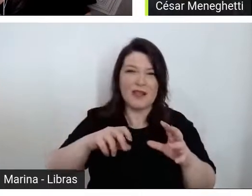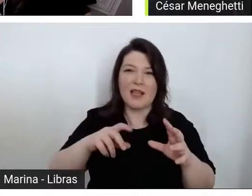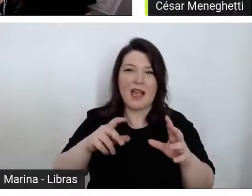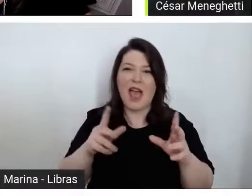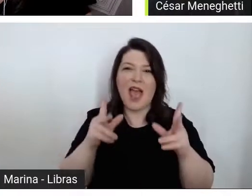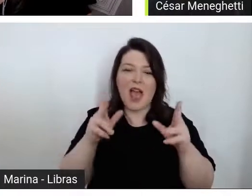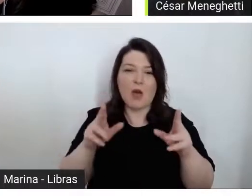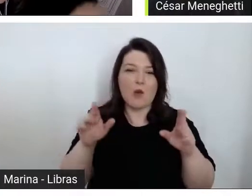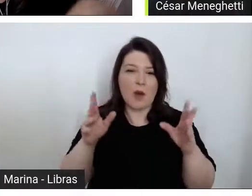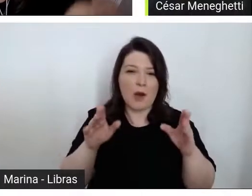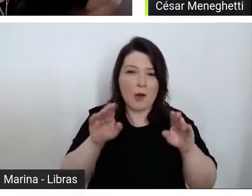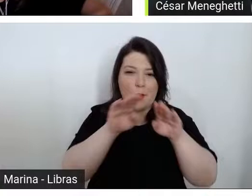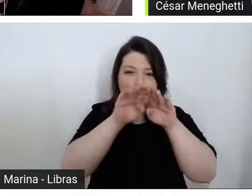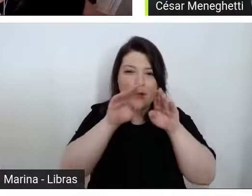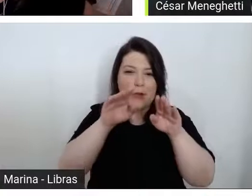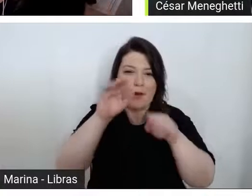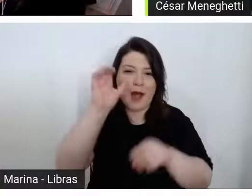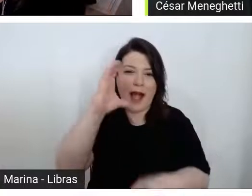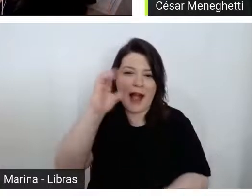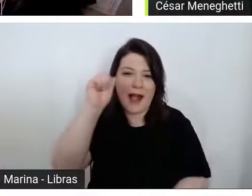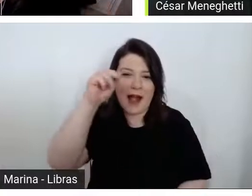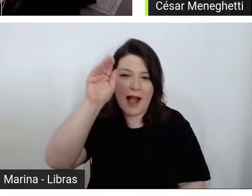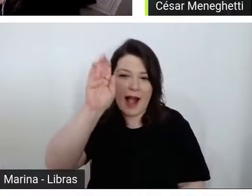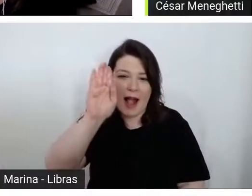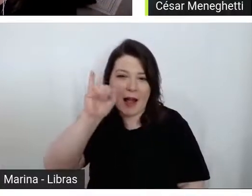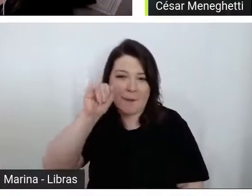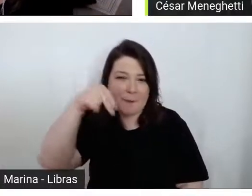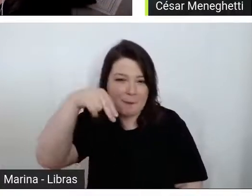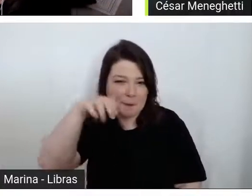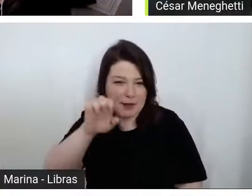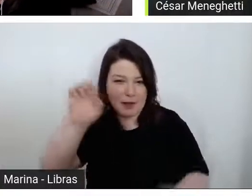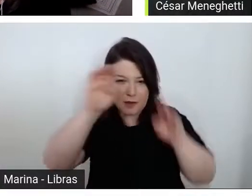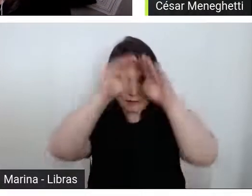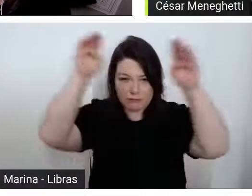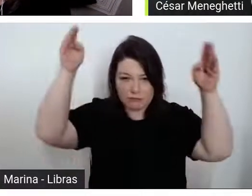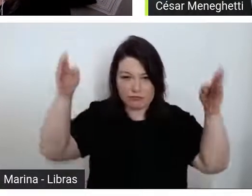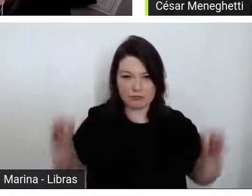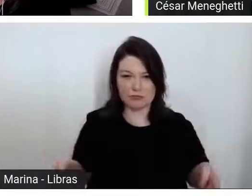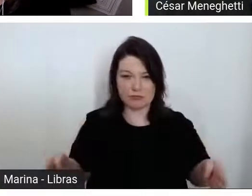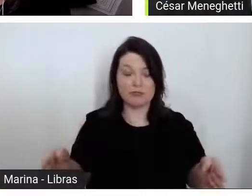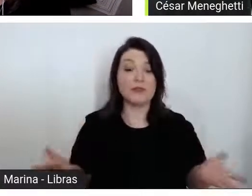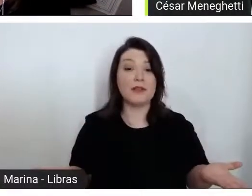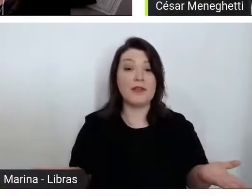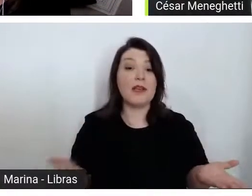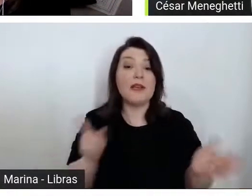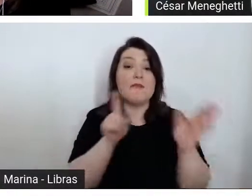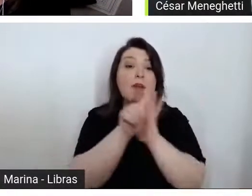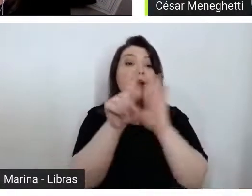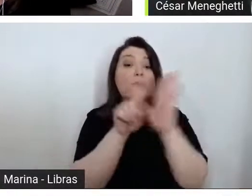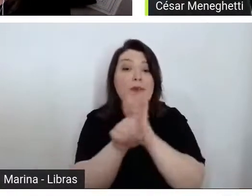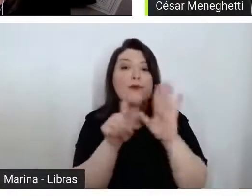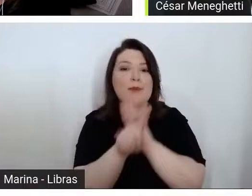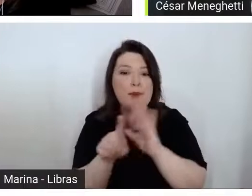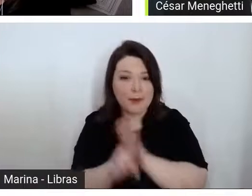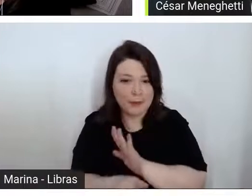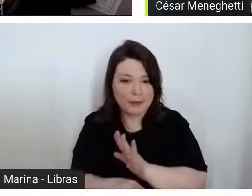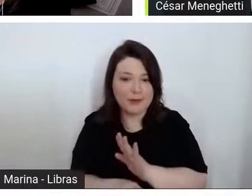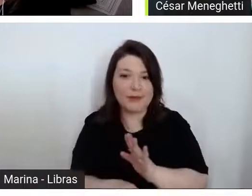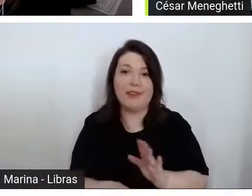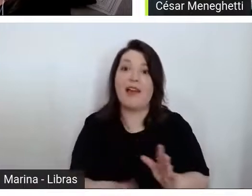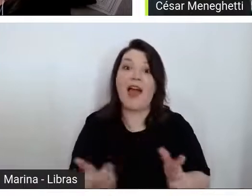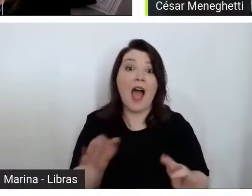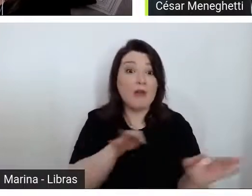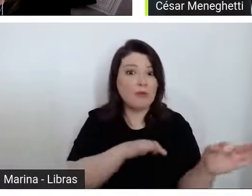videocabinar elas, pegar e fazer uma entrevista para entrar em contato. E foi crescendo o projeto.